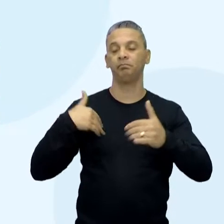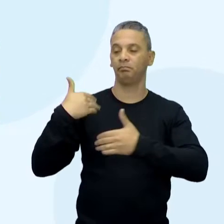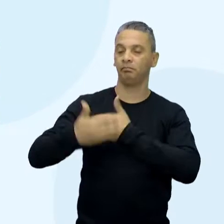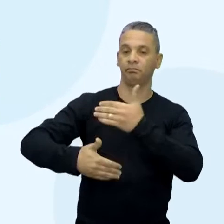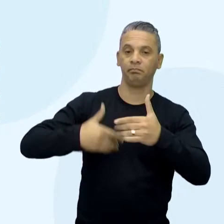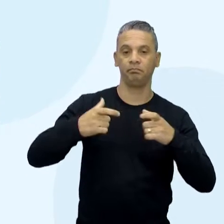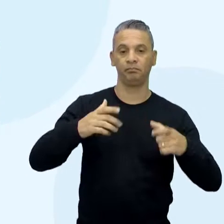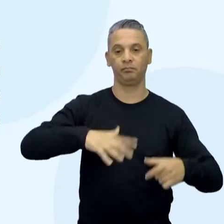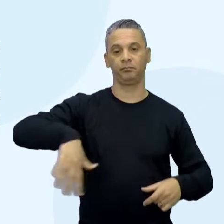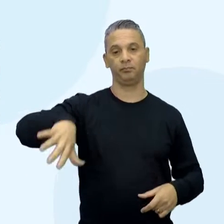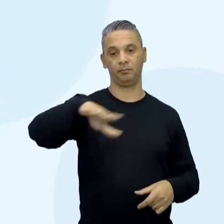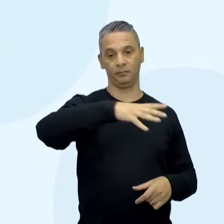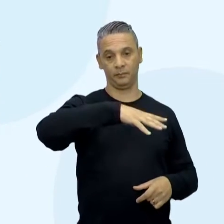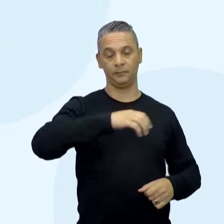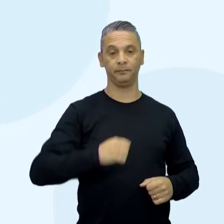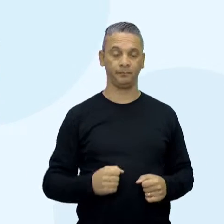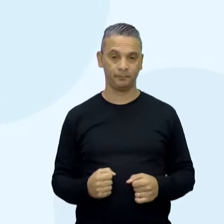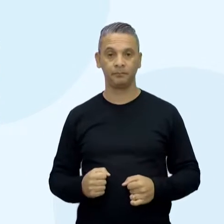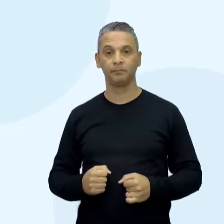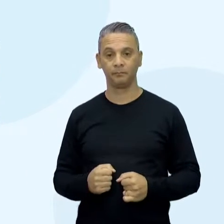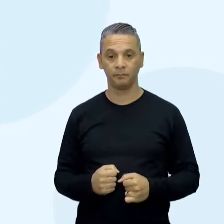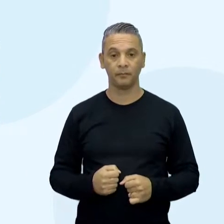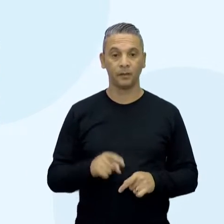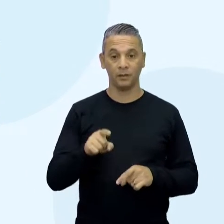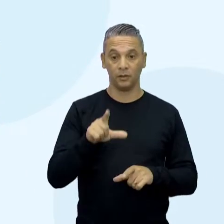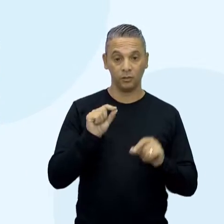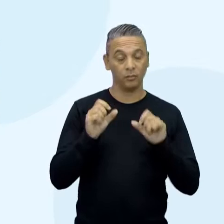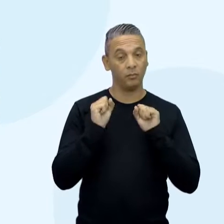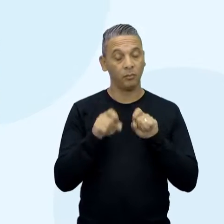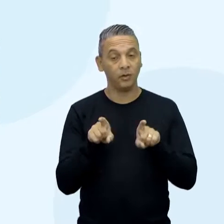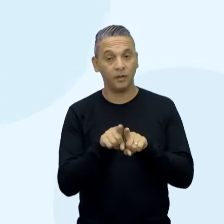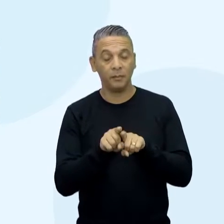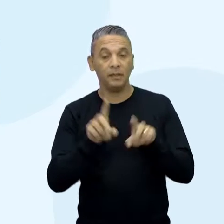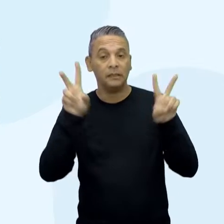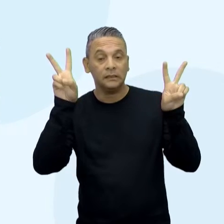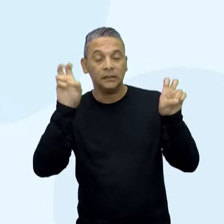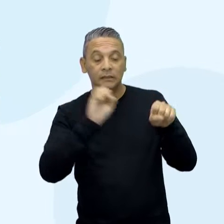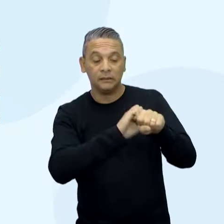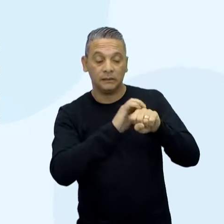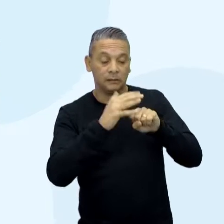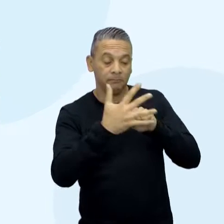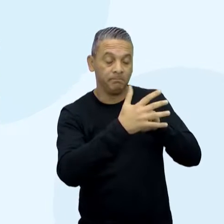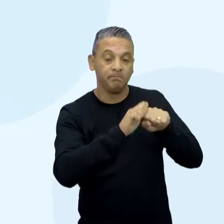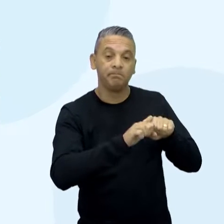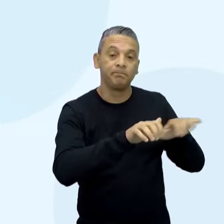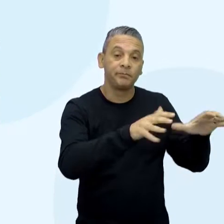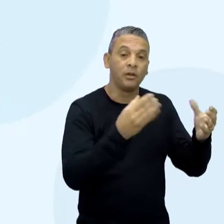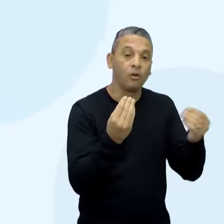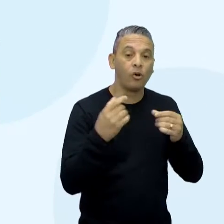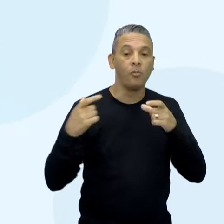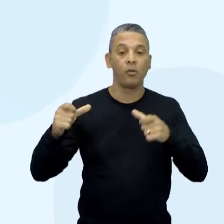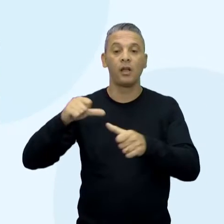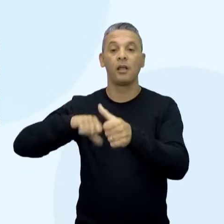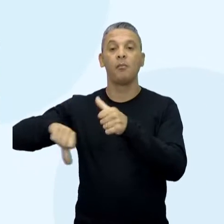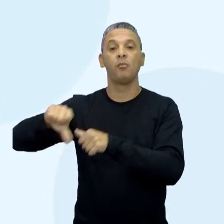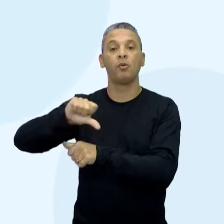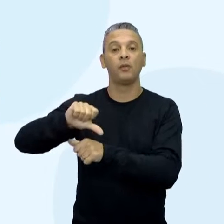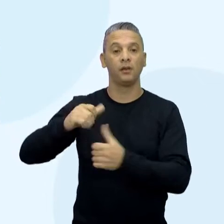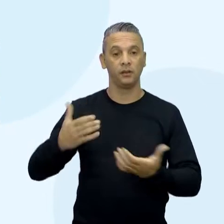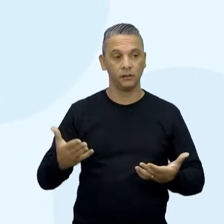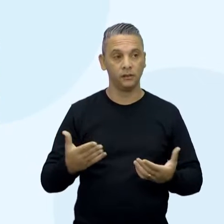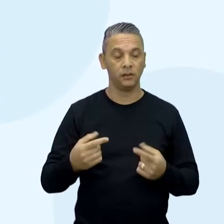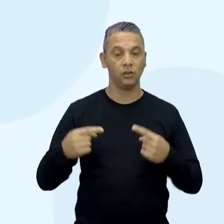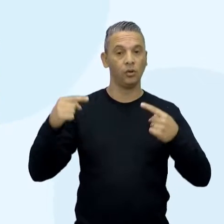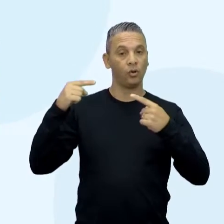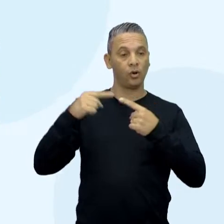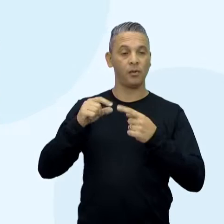nesse espaço aí ao longo dos anos. Aí você pode destacar aí a pandemia de Covid-19, tá, pessoal? Que trouxe